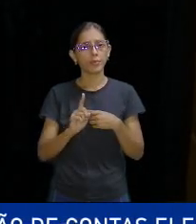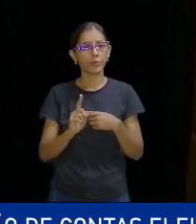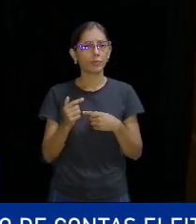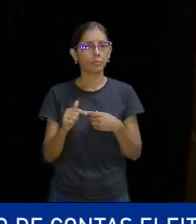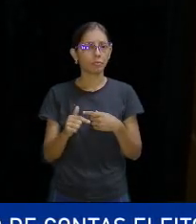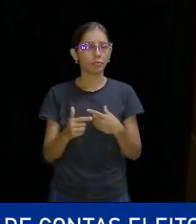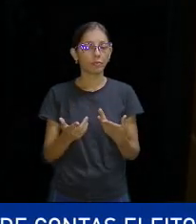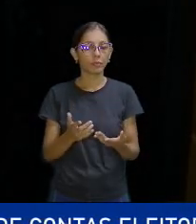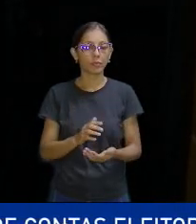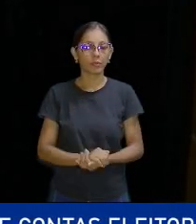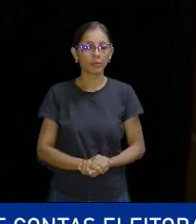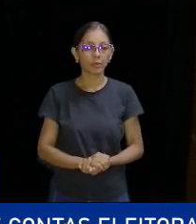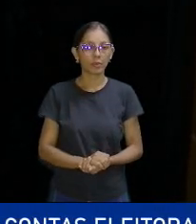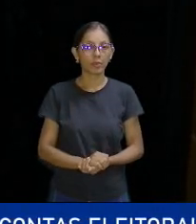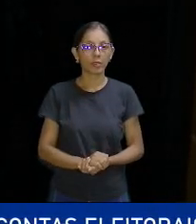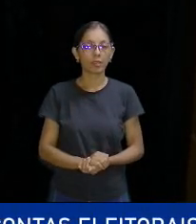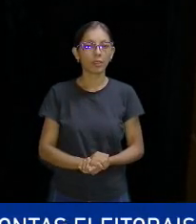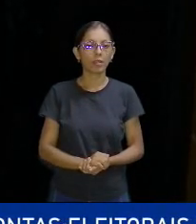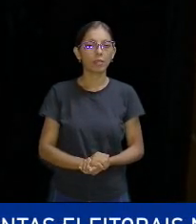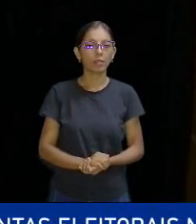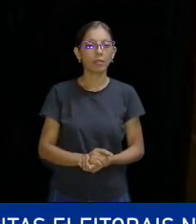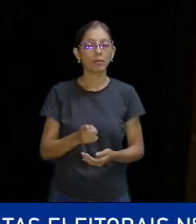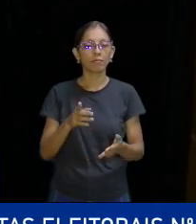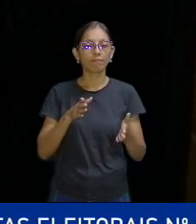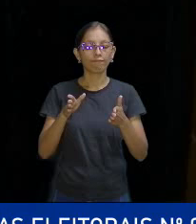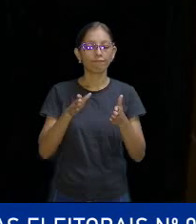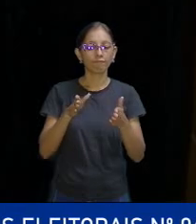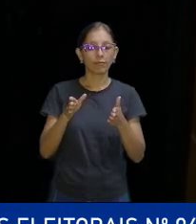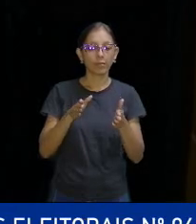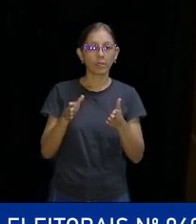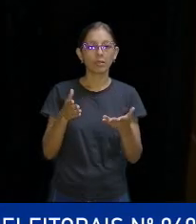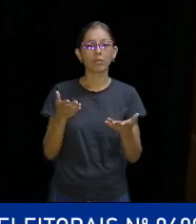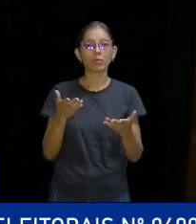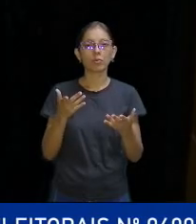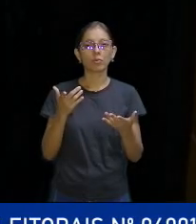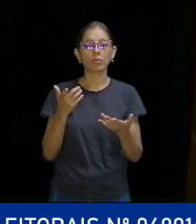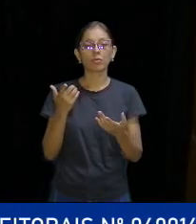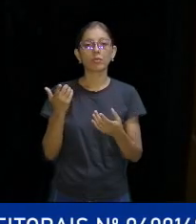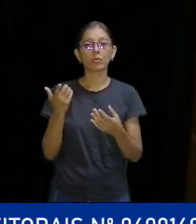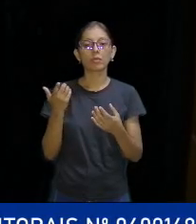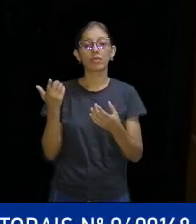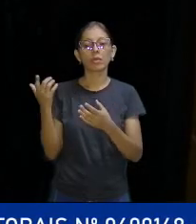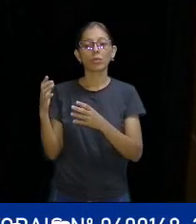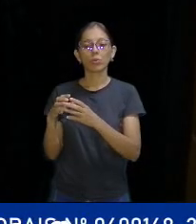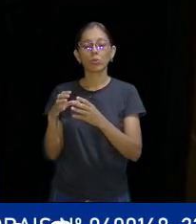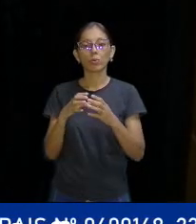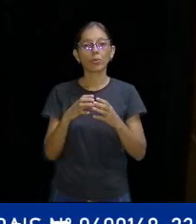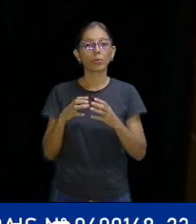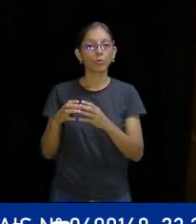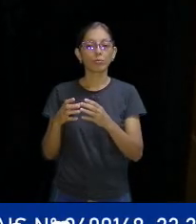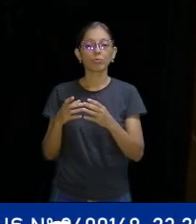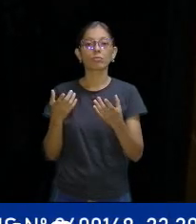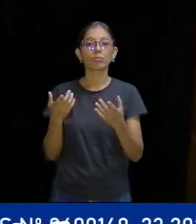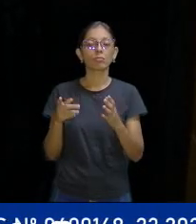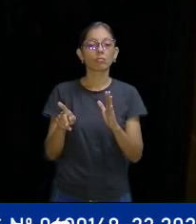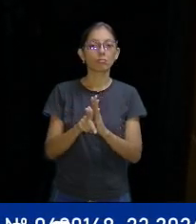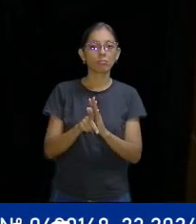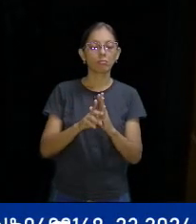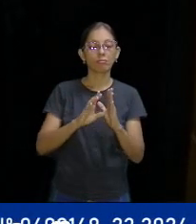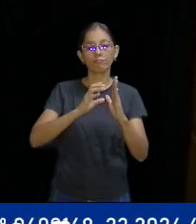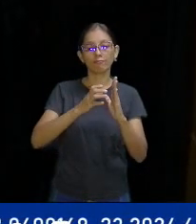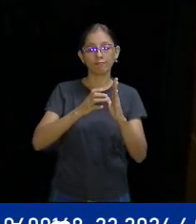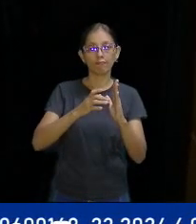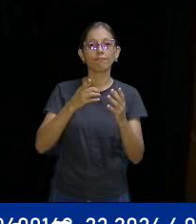parciais daquilo que foi movimentado durante o período em que os candidatos do partido movimentaram recursos, assim